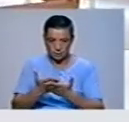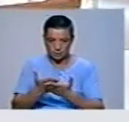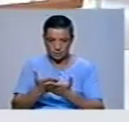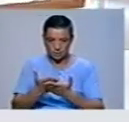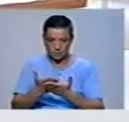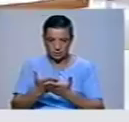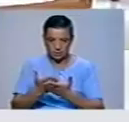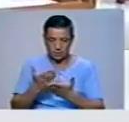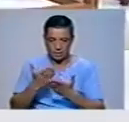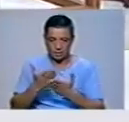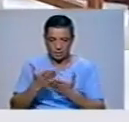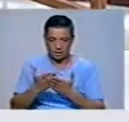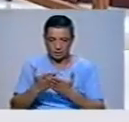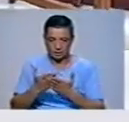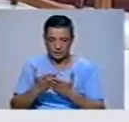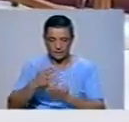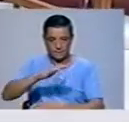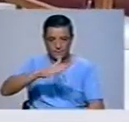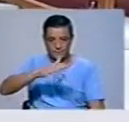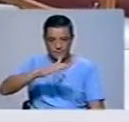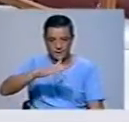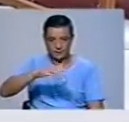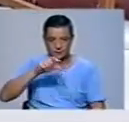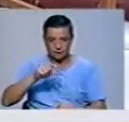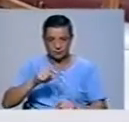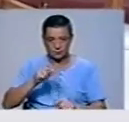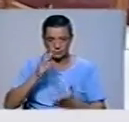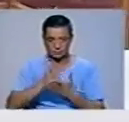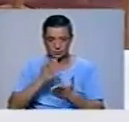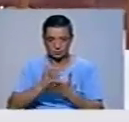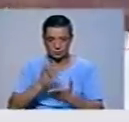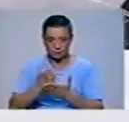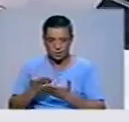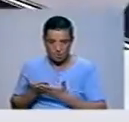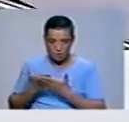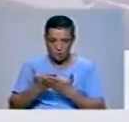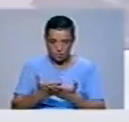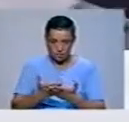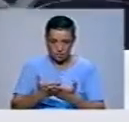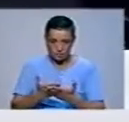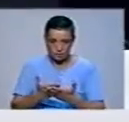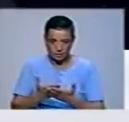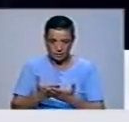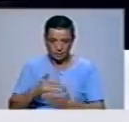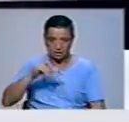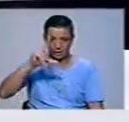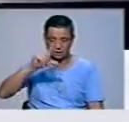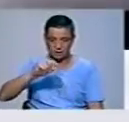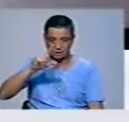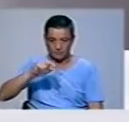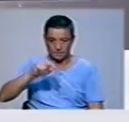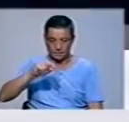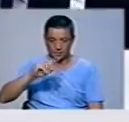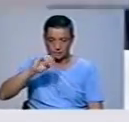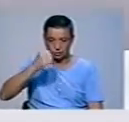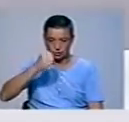vão ficar com um ar que parece que foram fritos. Vou colocar já estes dois no forno para, entretanto, também chamar a